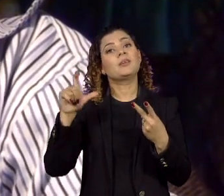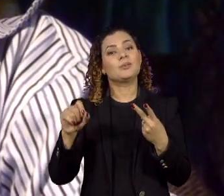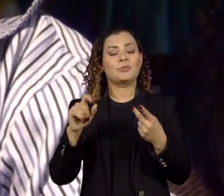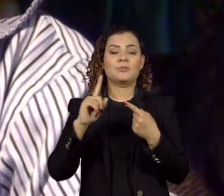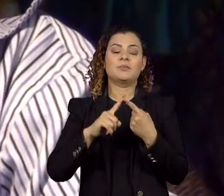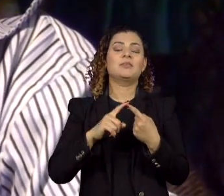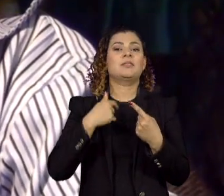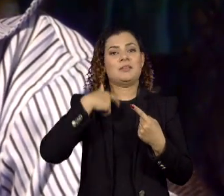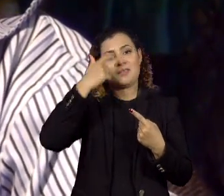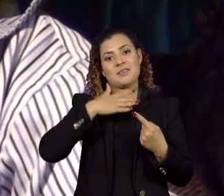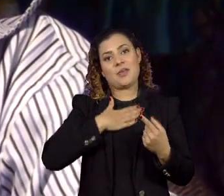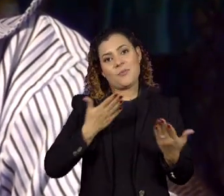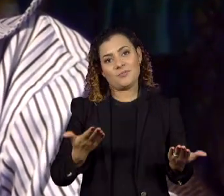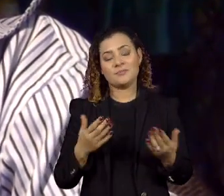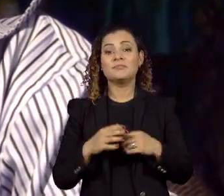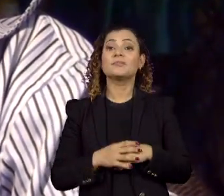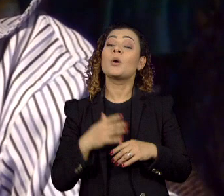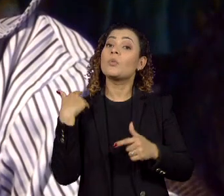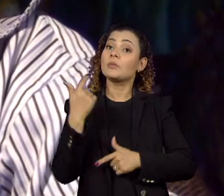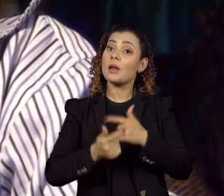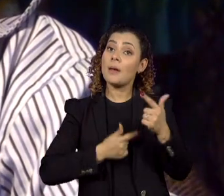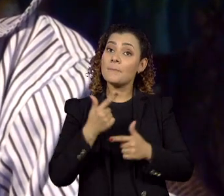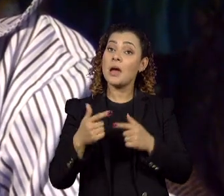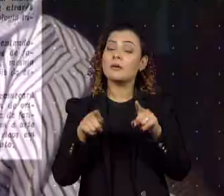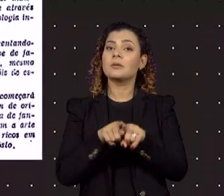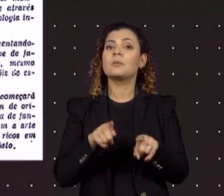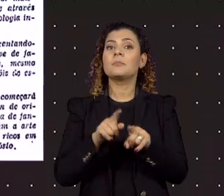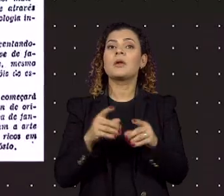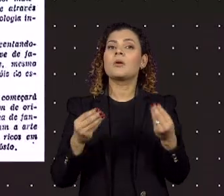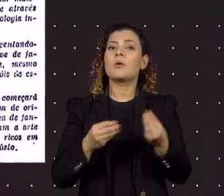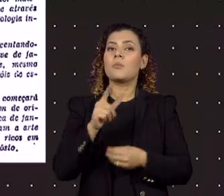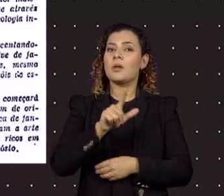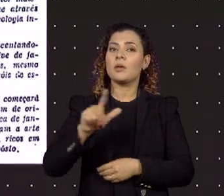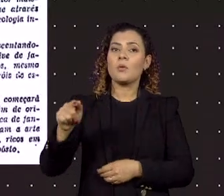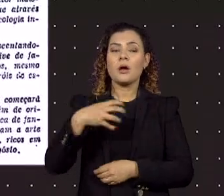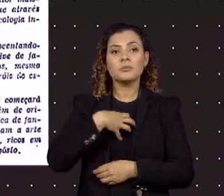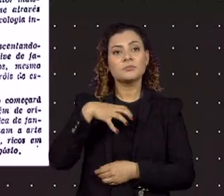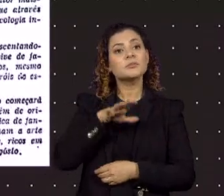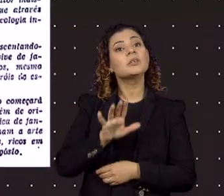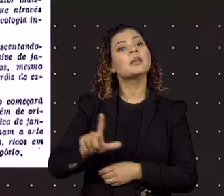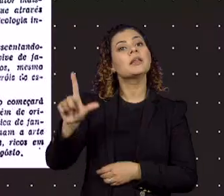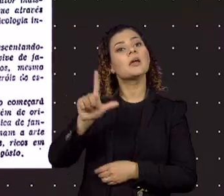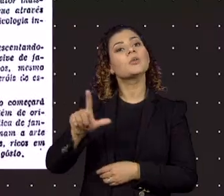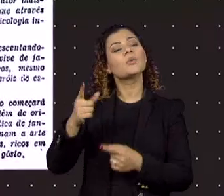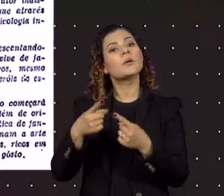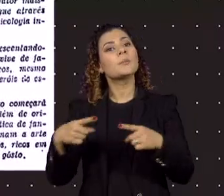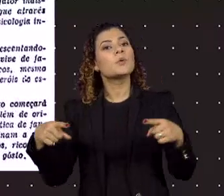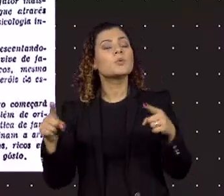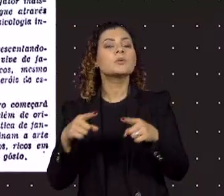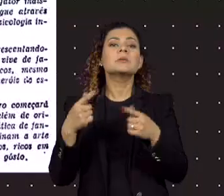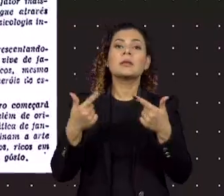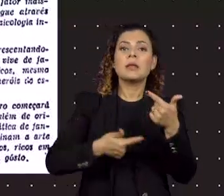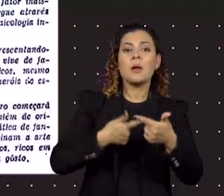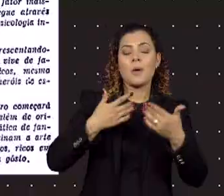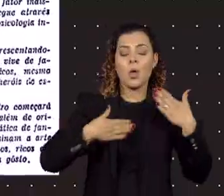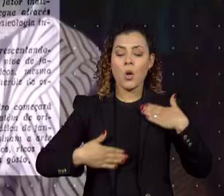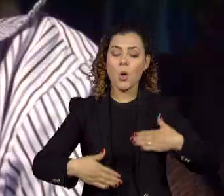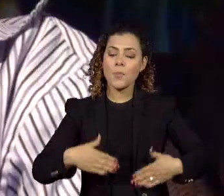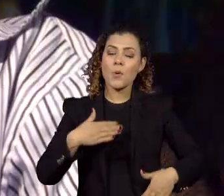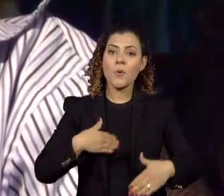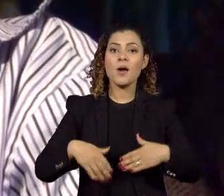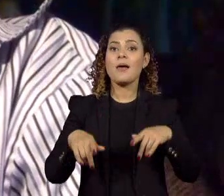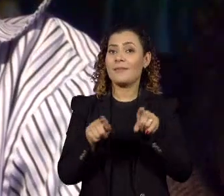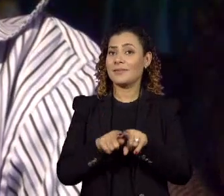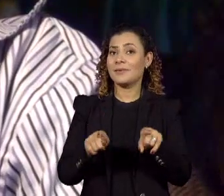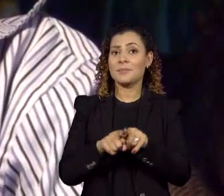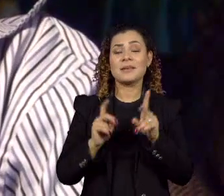que eu trabalho com várias linguagens, com literatura, com música, com trabalho corporal, com não sei o quê, mas